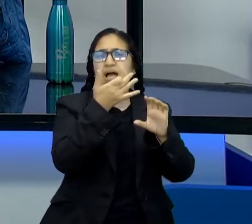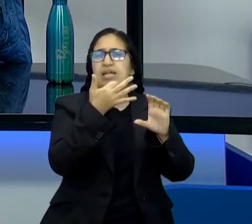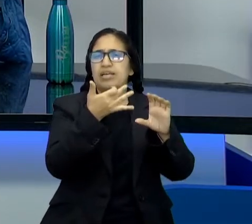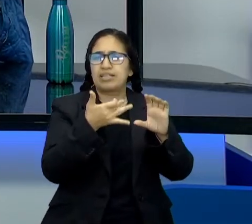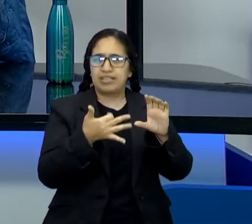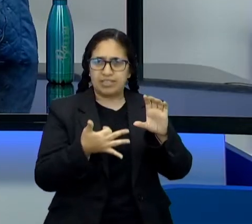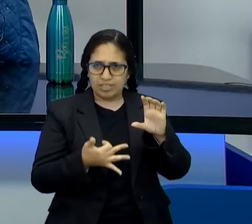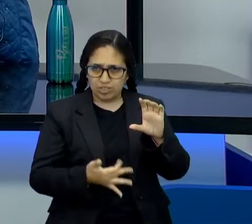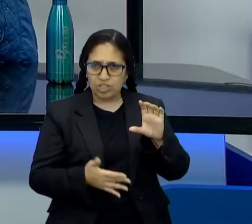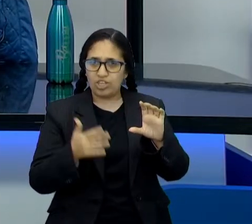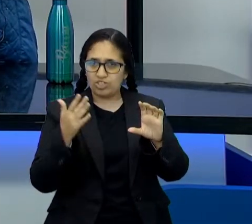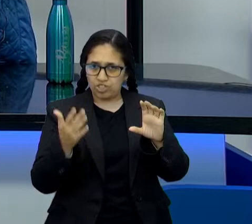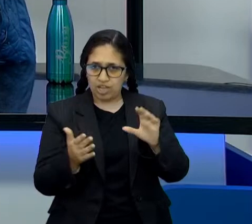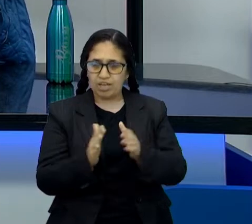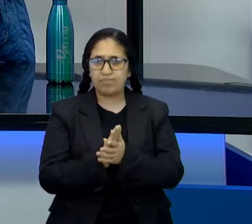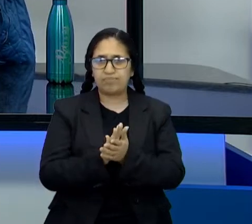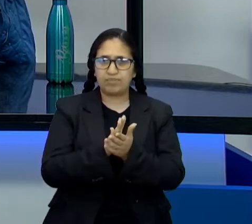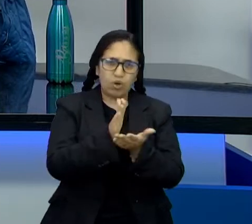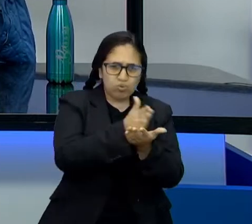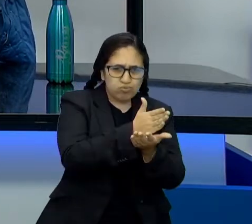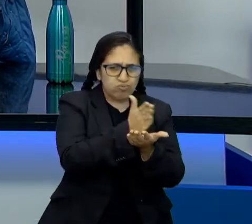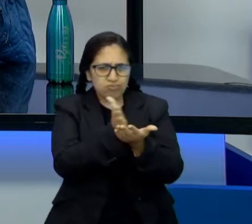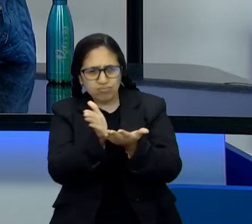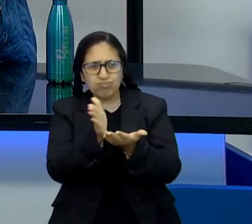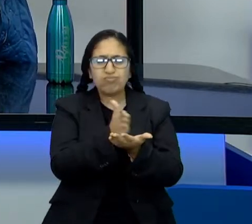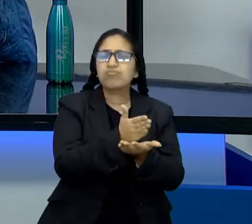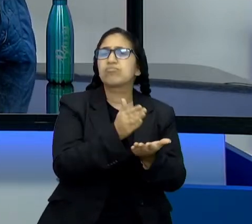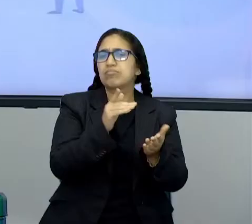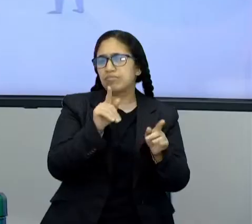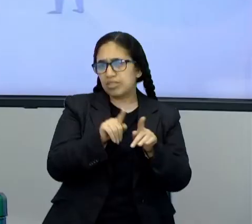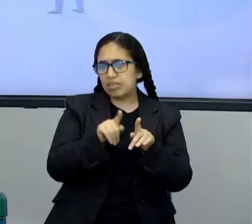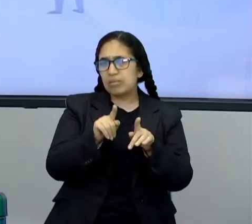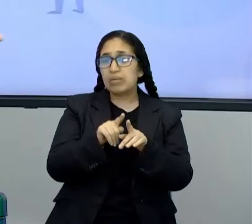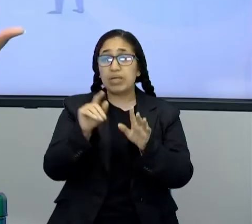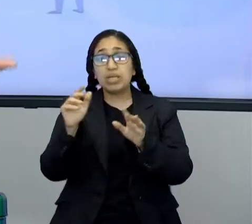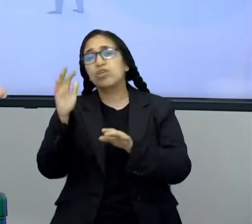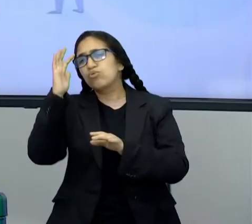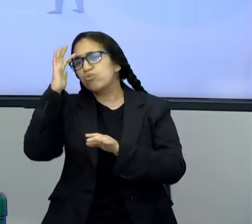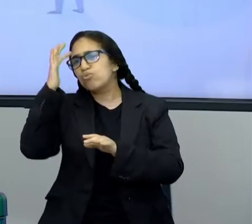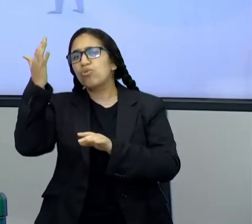características, alguns desvios que nós temos percebido também, e soluções,